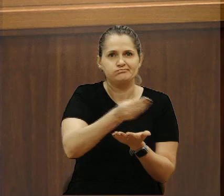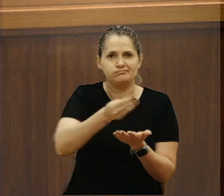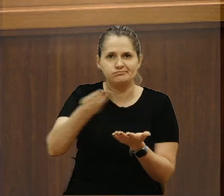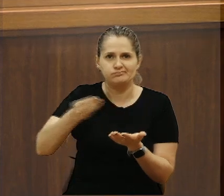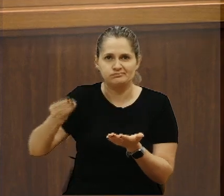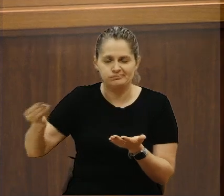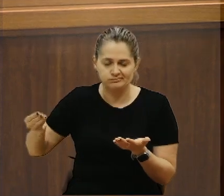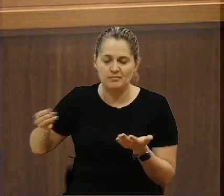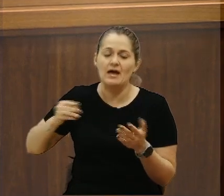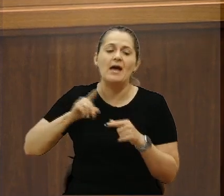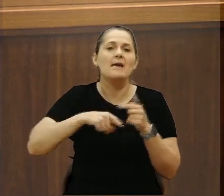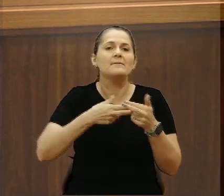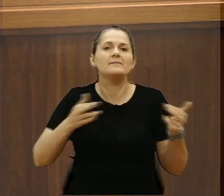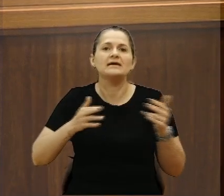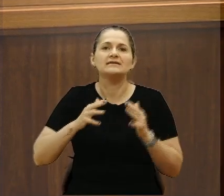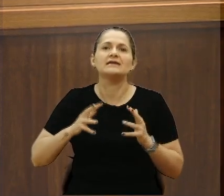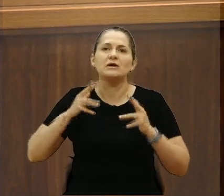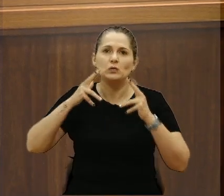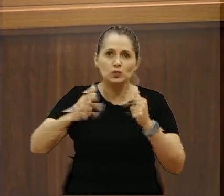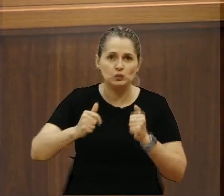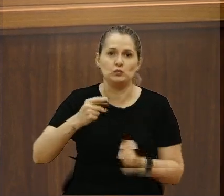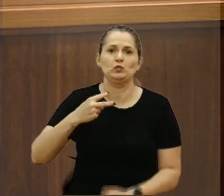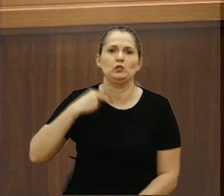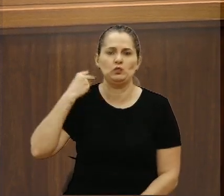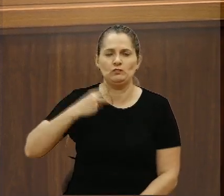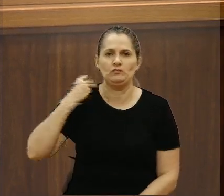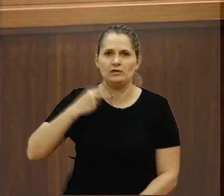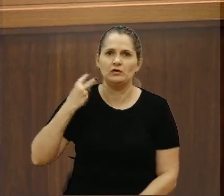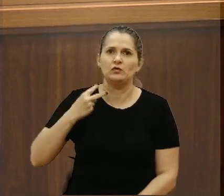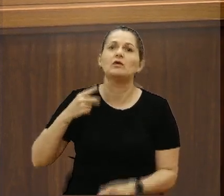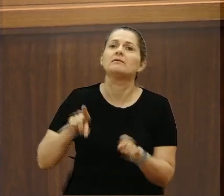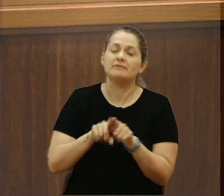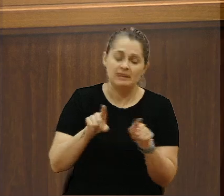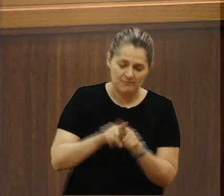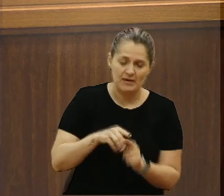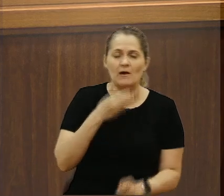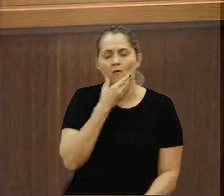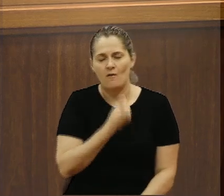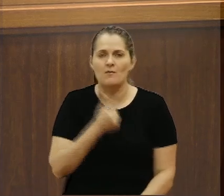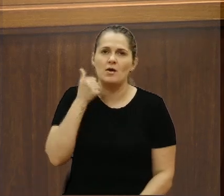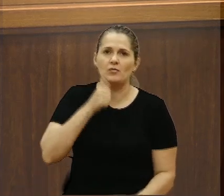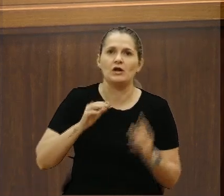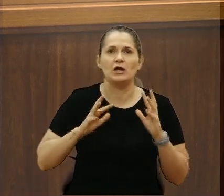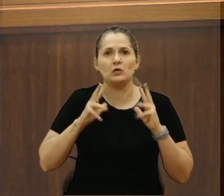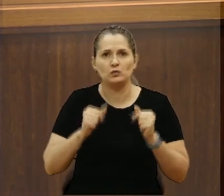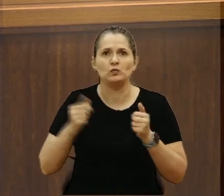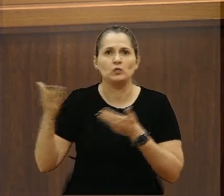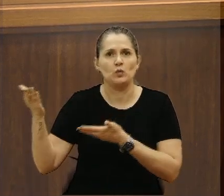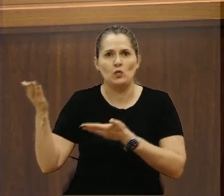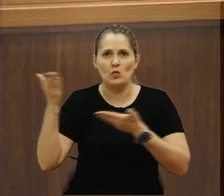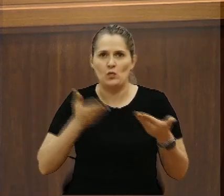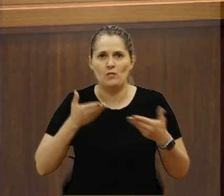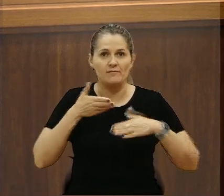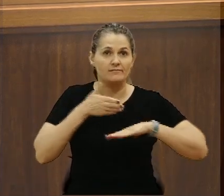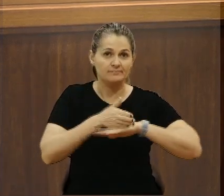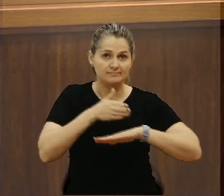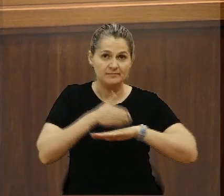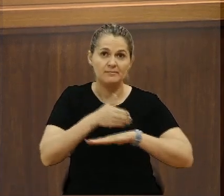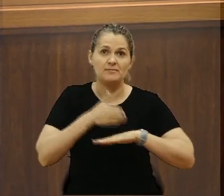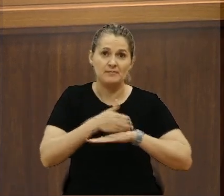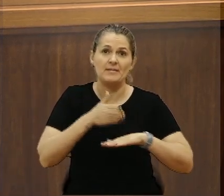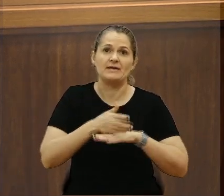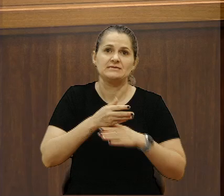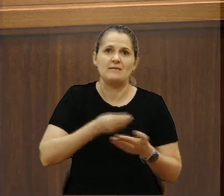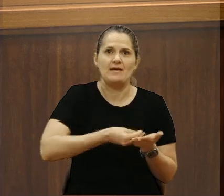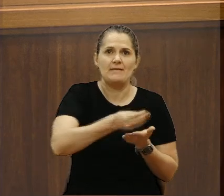que todos os vereadores, inclusive vereadores homens, estão convidados a participar desse nosso ato